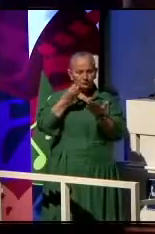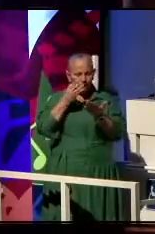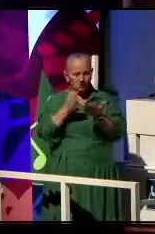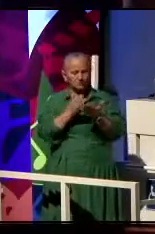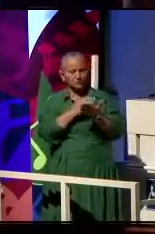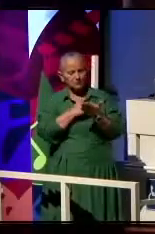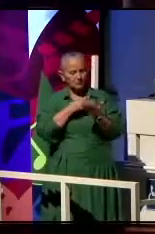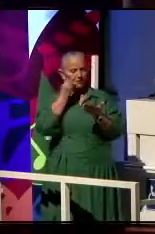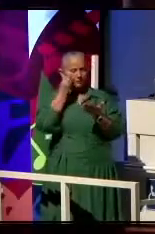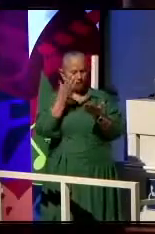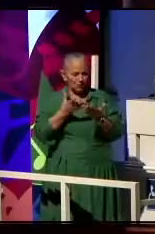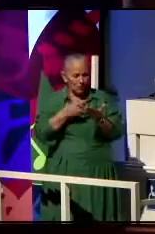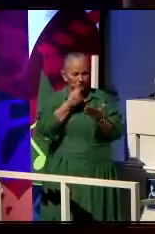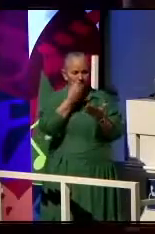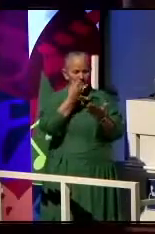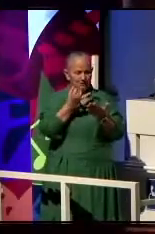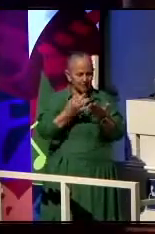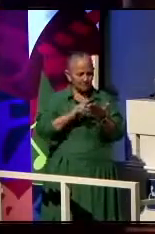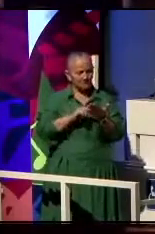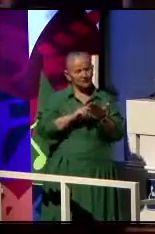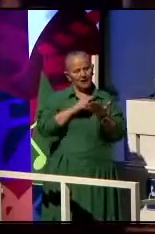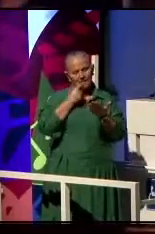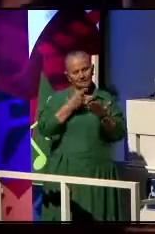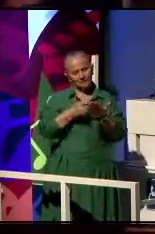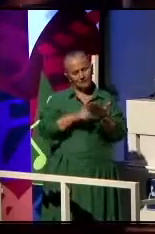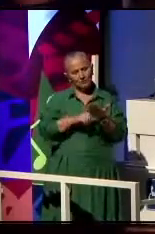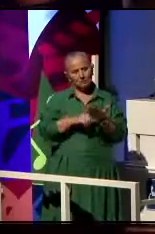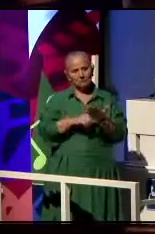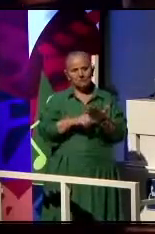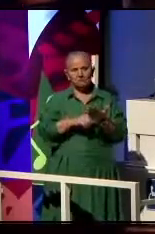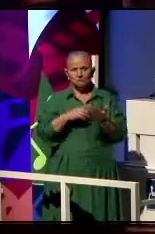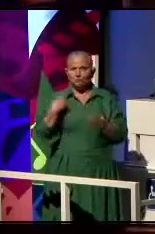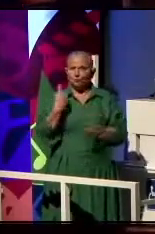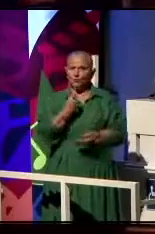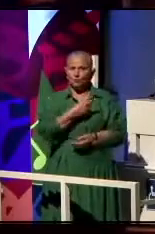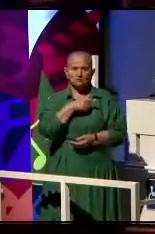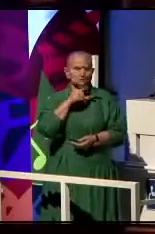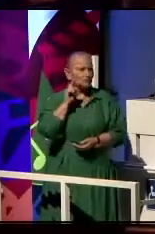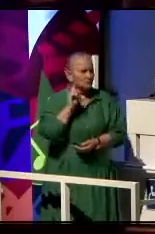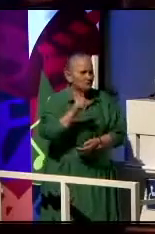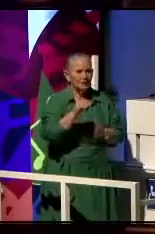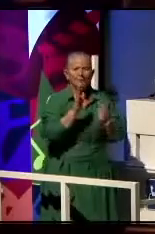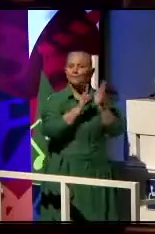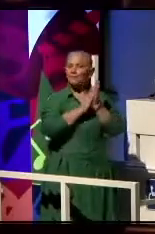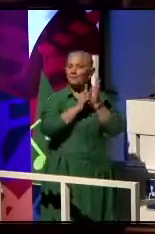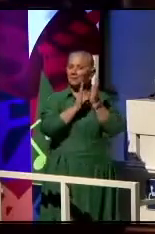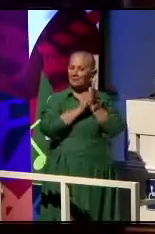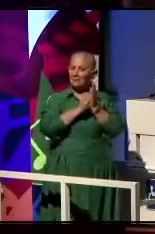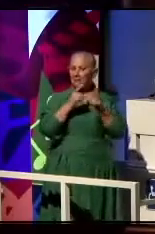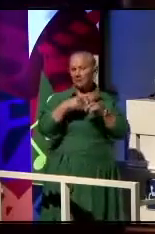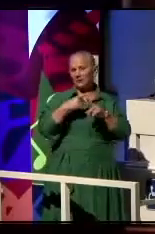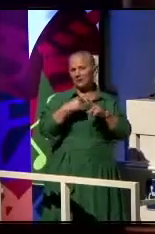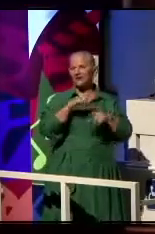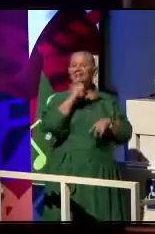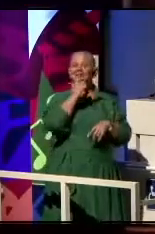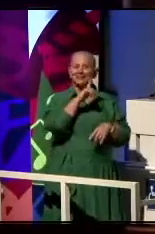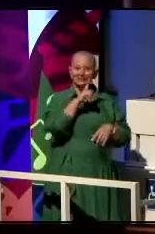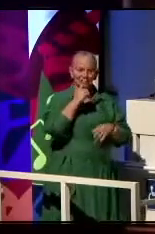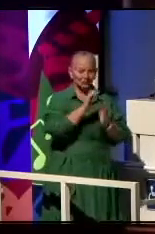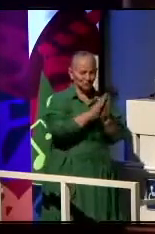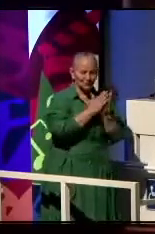né? E, no final, ele me falou assim: nossa, você está de parabéns, o seu livro é lindo. Aí eu chorei de novo, de